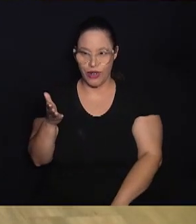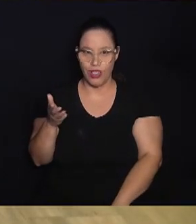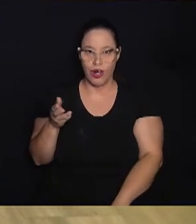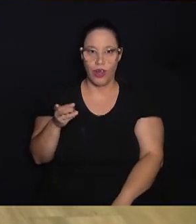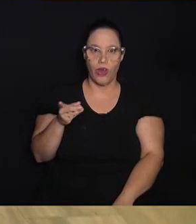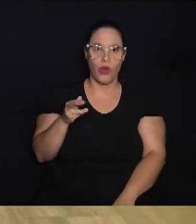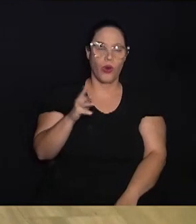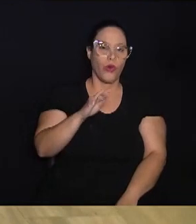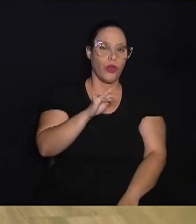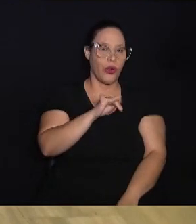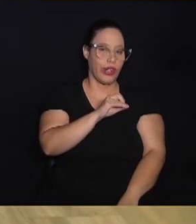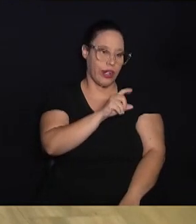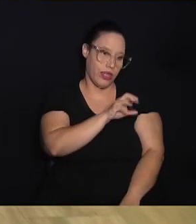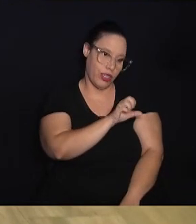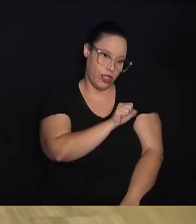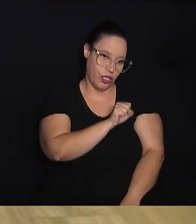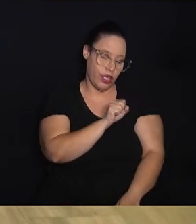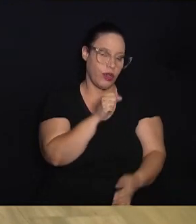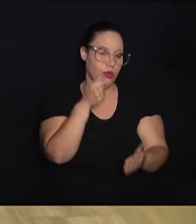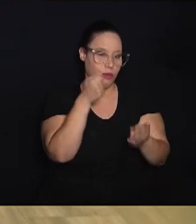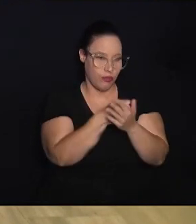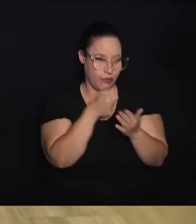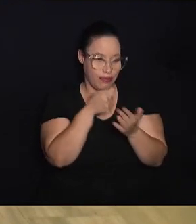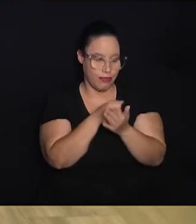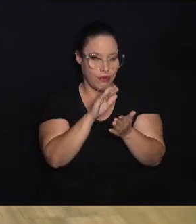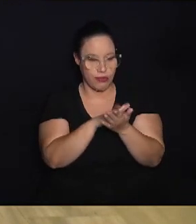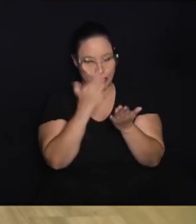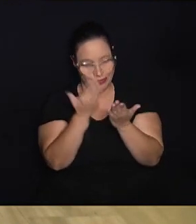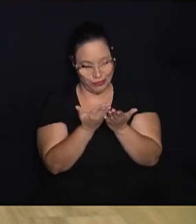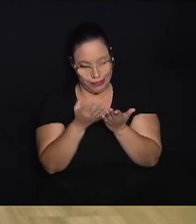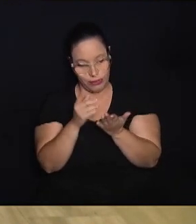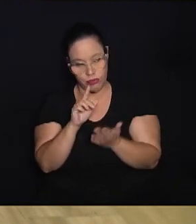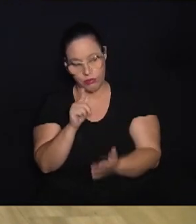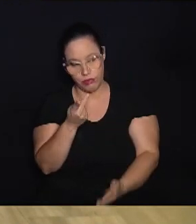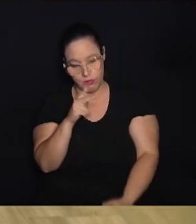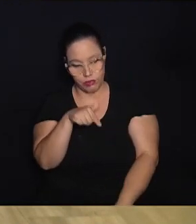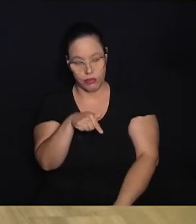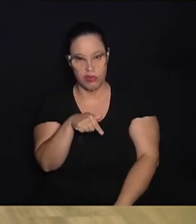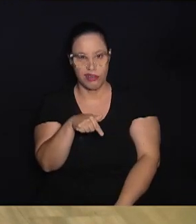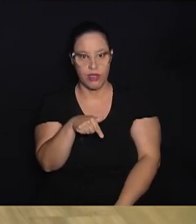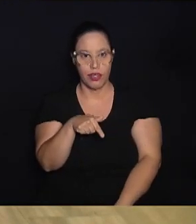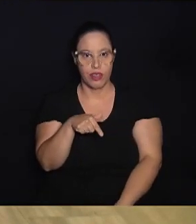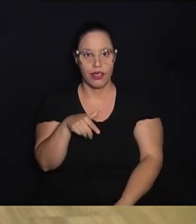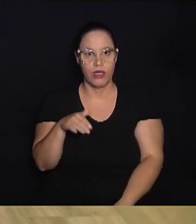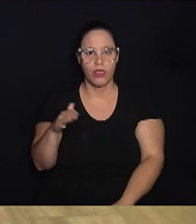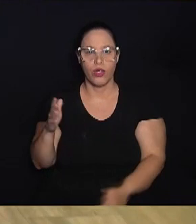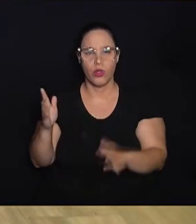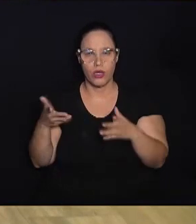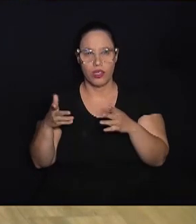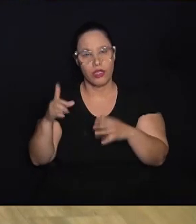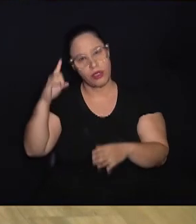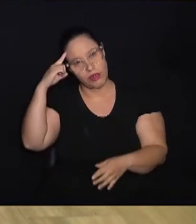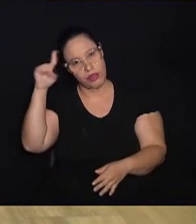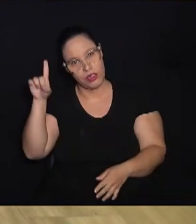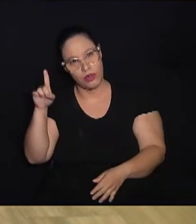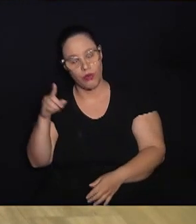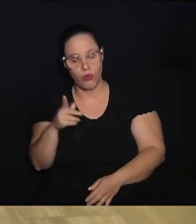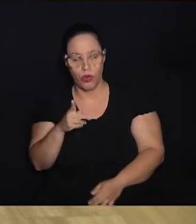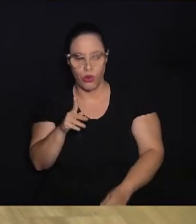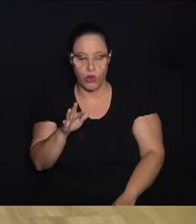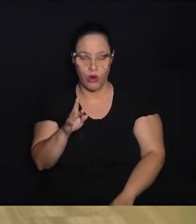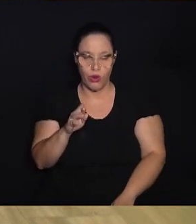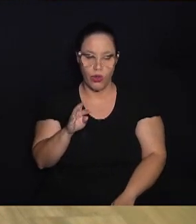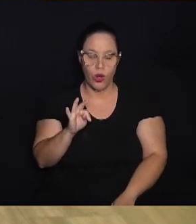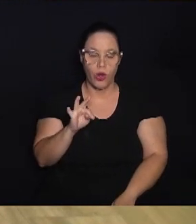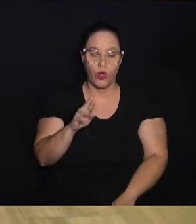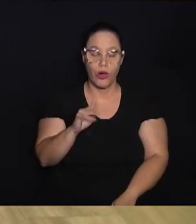é muito presente aí nos quadrinhos né a gente sabe né e é hoje em dia mais do que nunca a gente gosta de um trocadilho né Tem